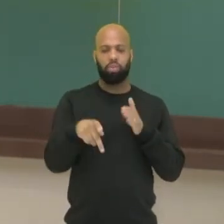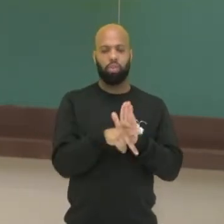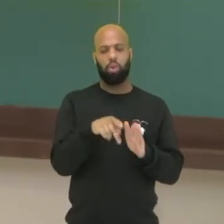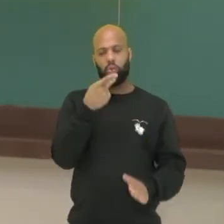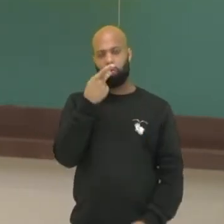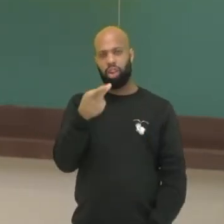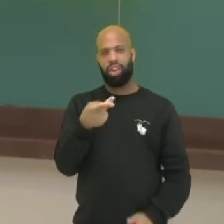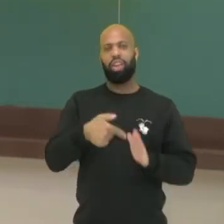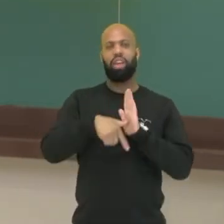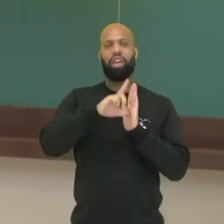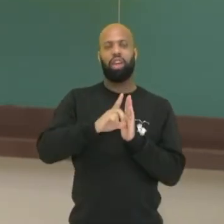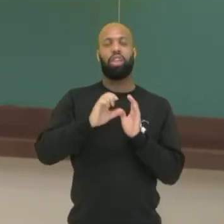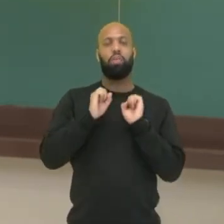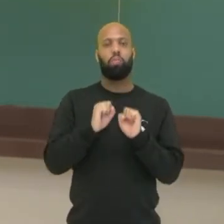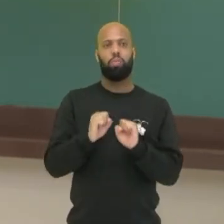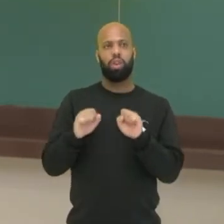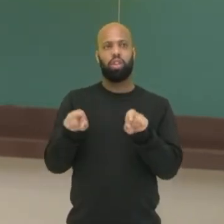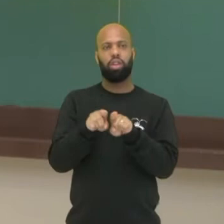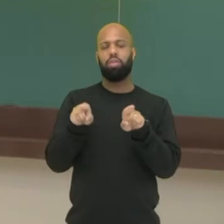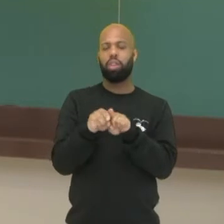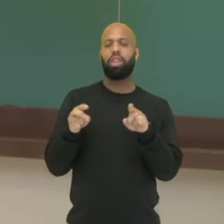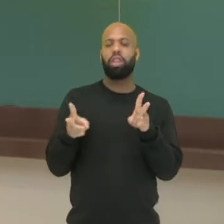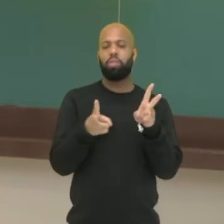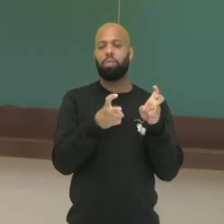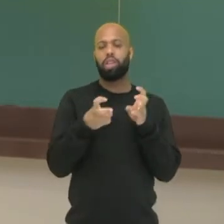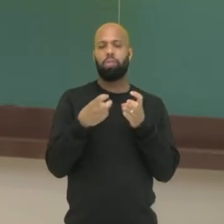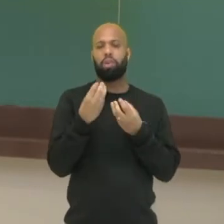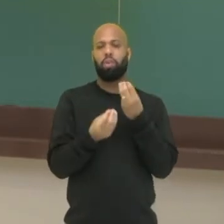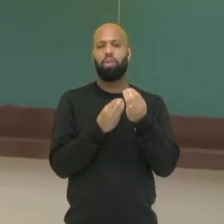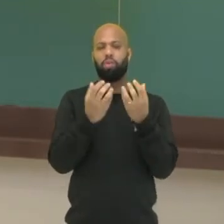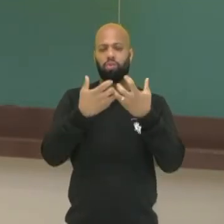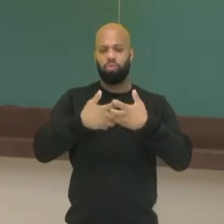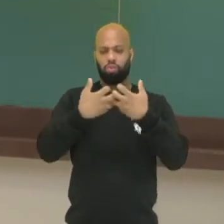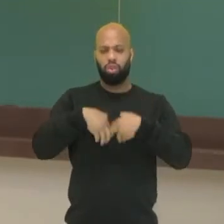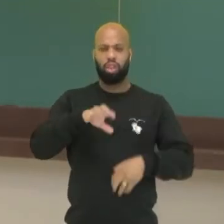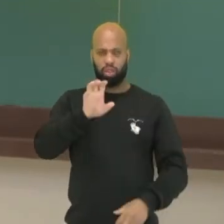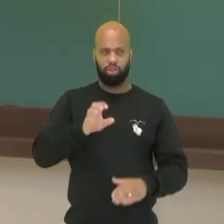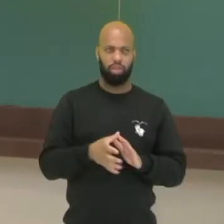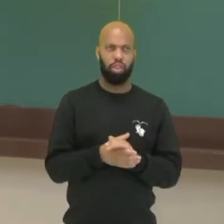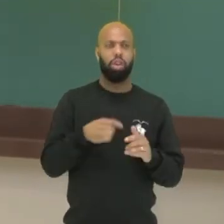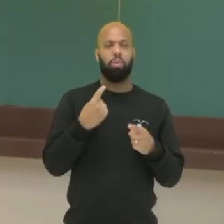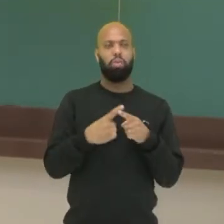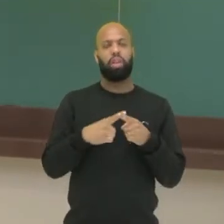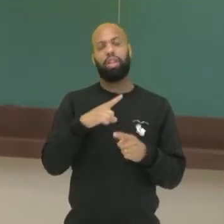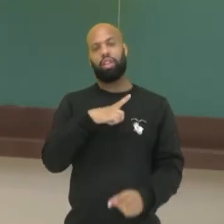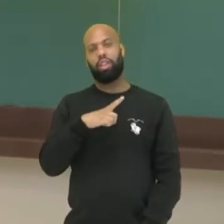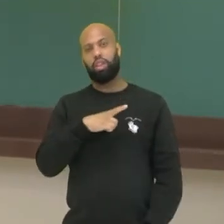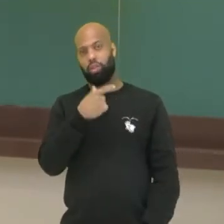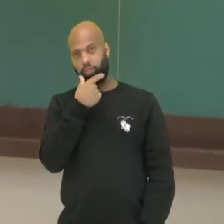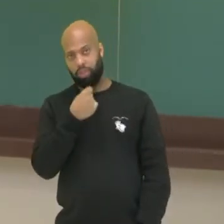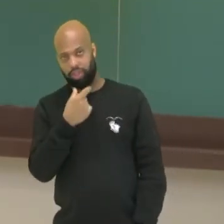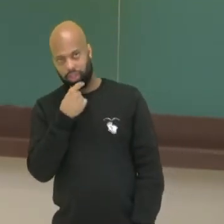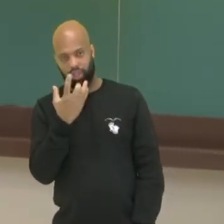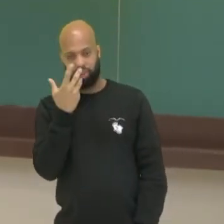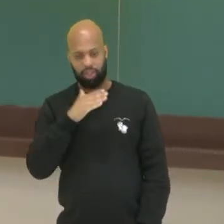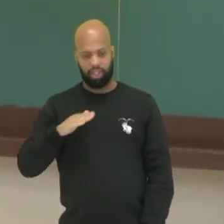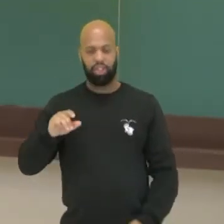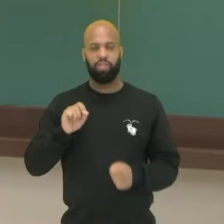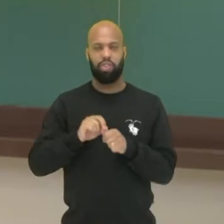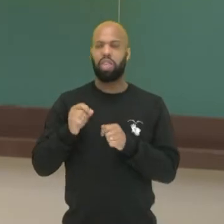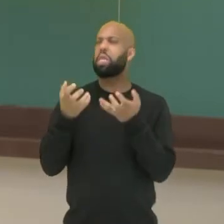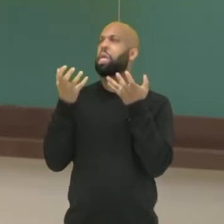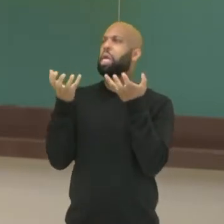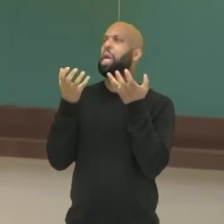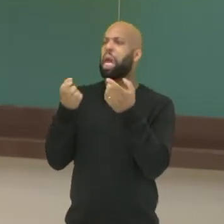falei, aqui você pode perceber mais ou menos como funciona. Veja que o menino, a criança ali faz